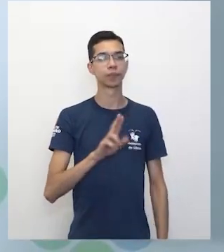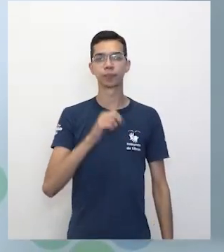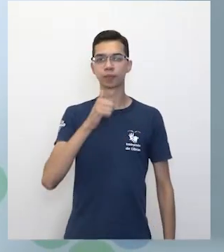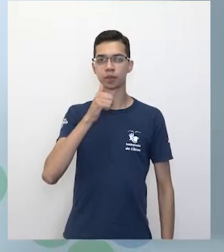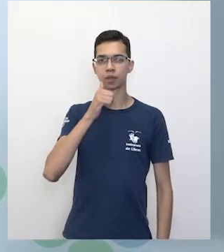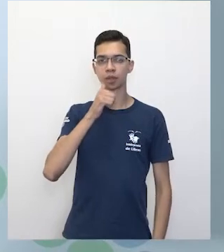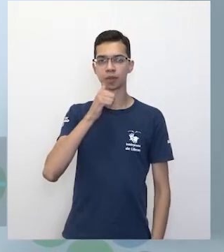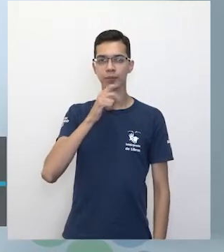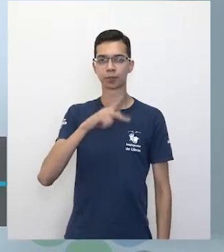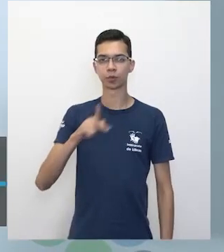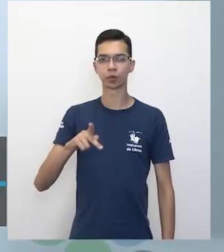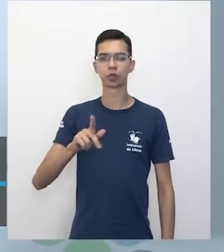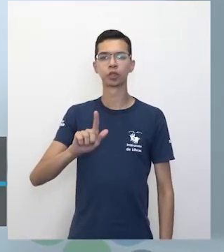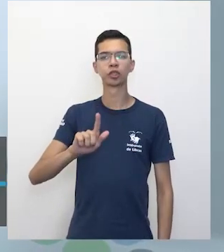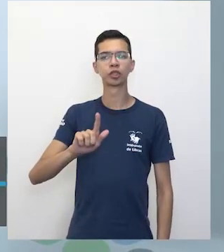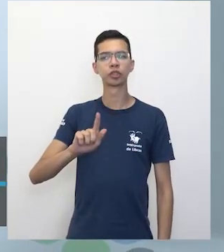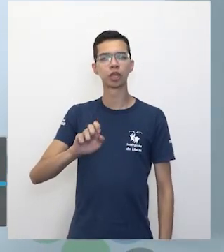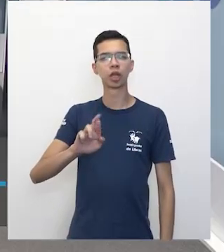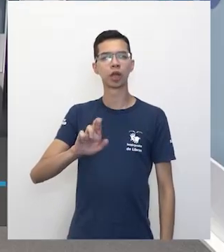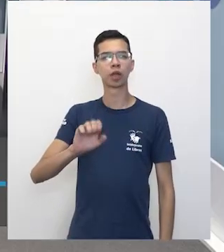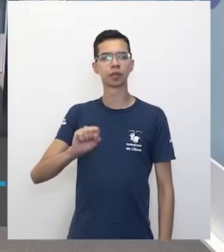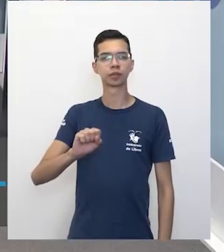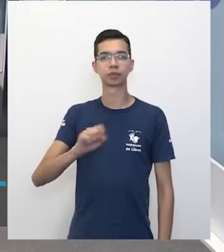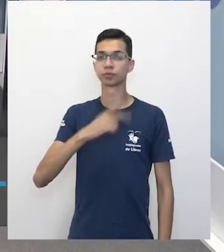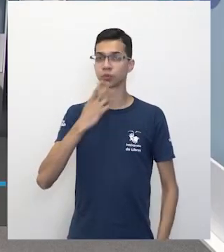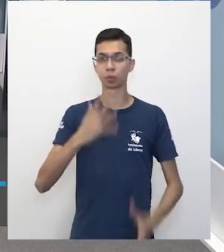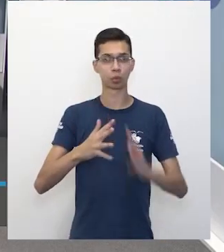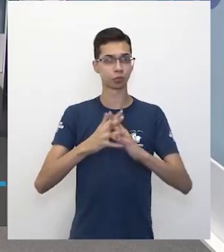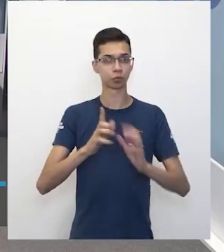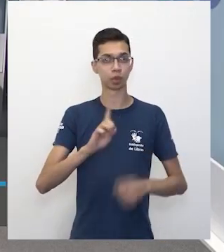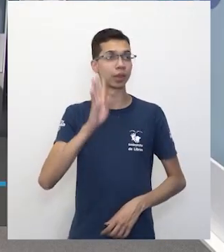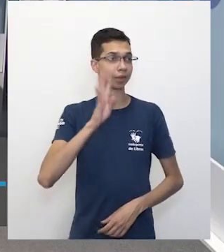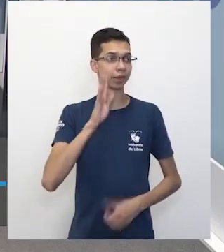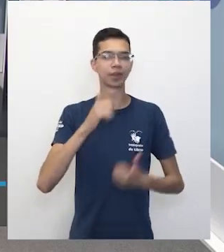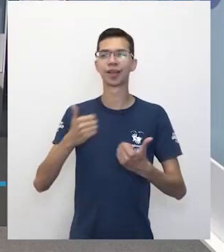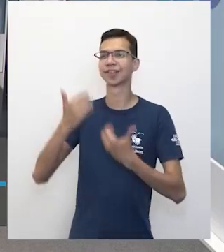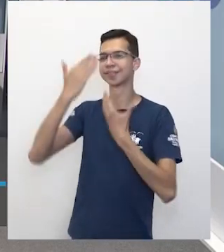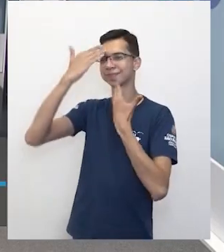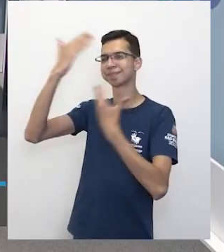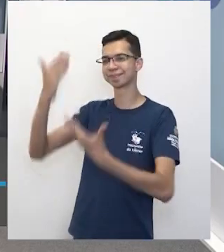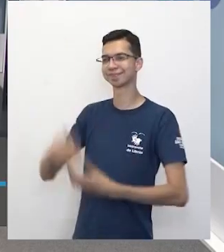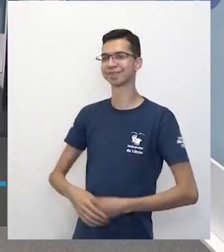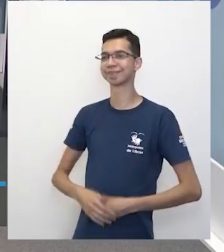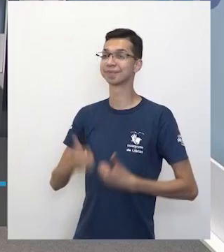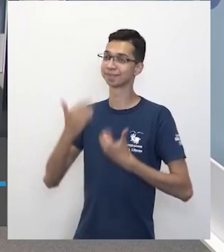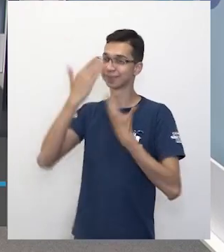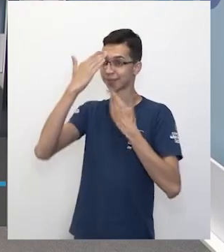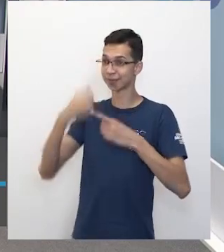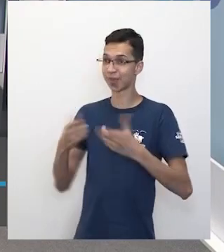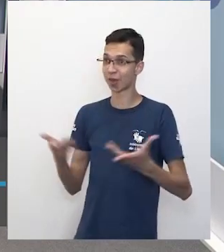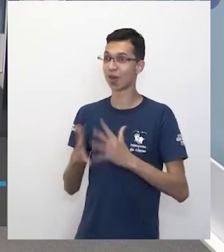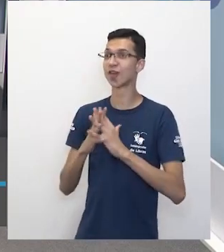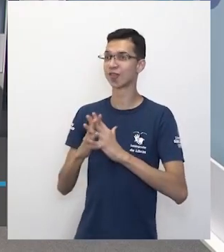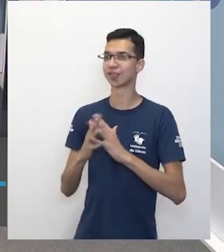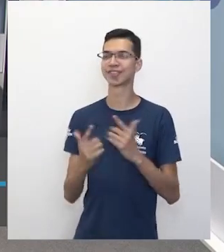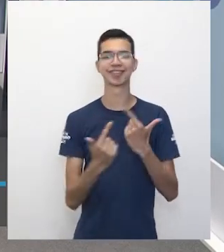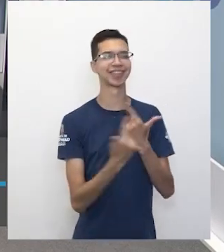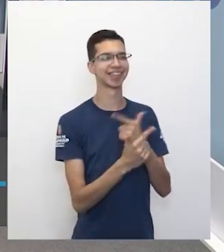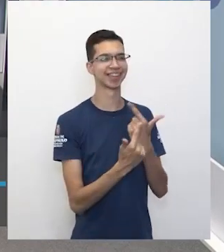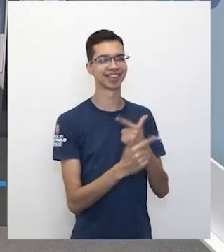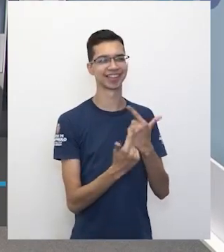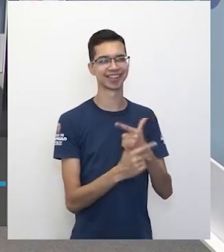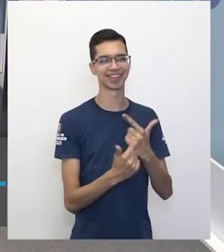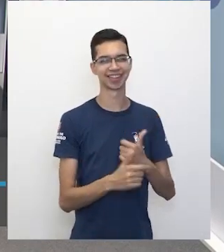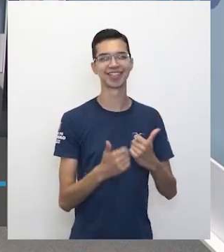Soares, não sei, tá falando, não tá confuso não, tá muito bom, tá legal, tô então gostando. muito obrigado. Obrigado, professores. Muito obrigado, porque agora vai ficar confuso, gente. Ótimo,